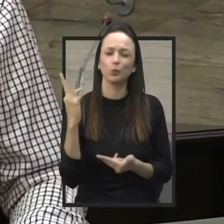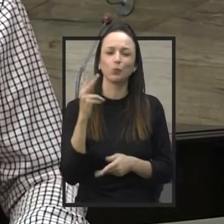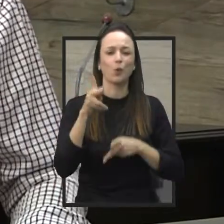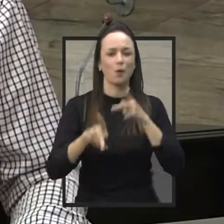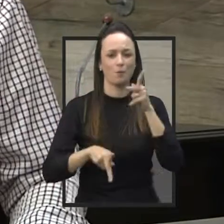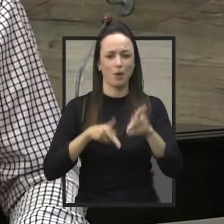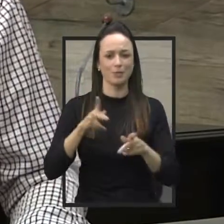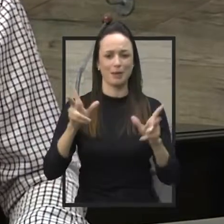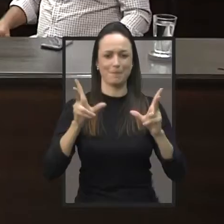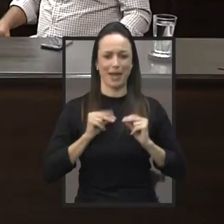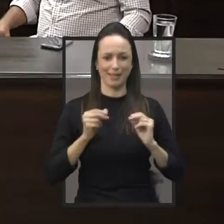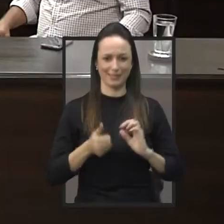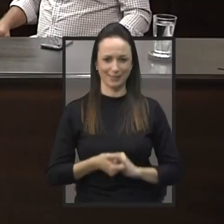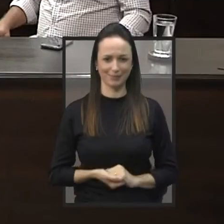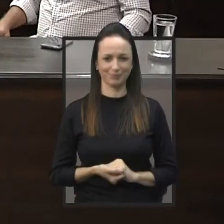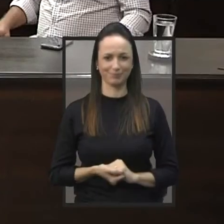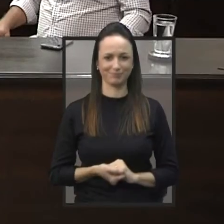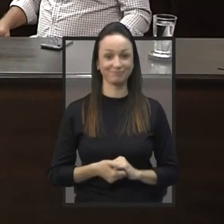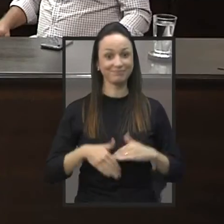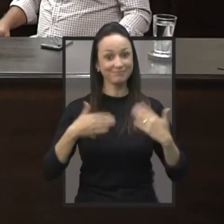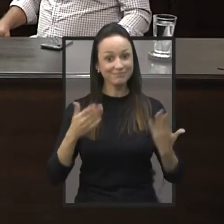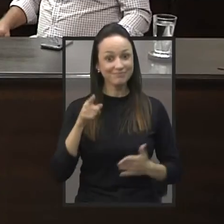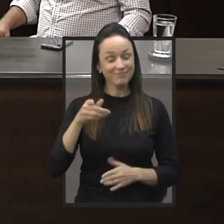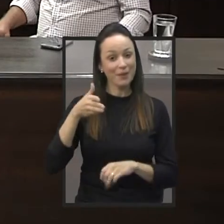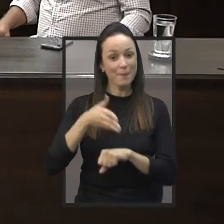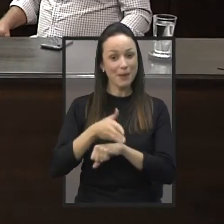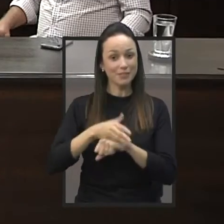população merece. Essa, portanto, foi a